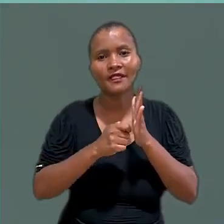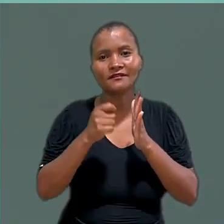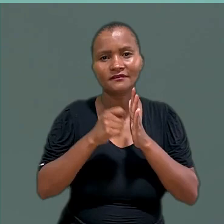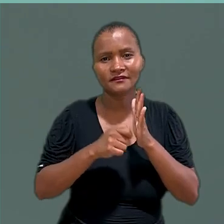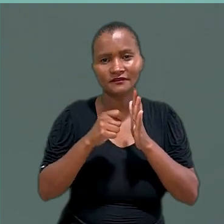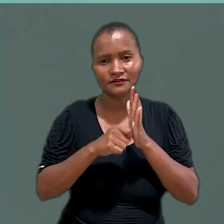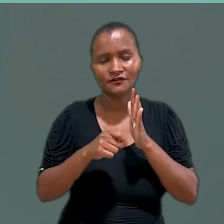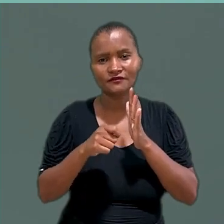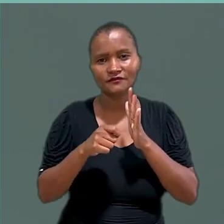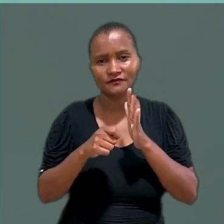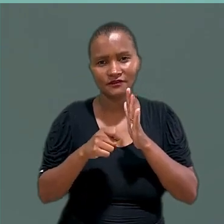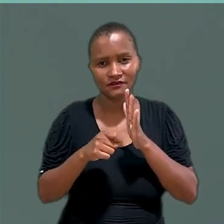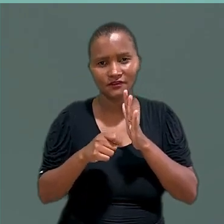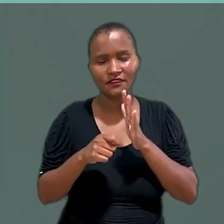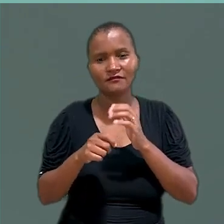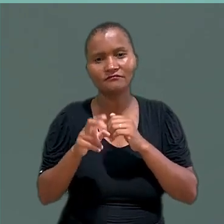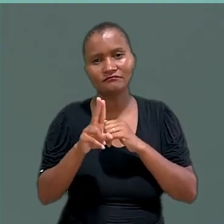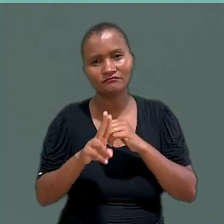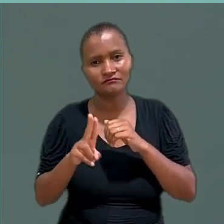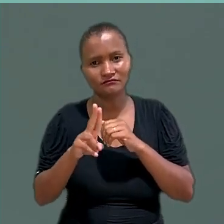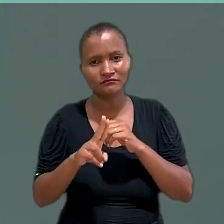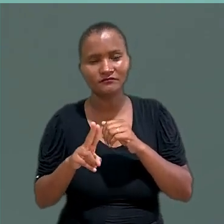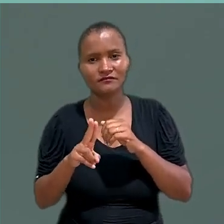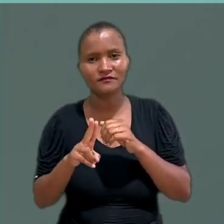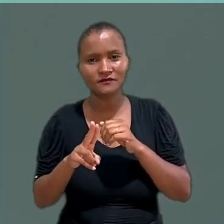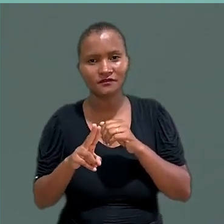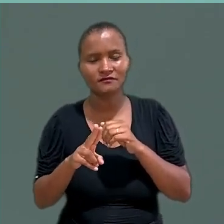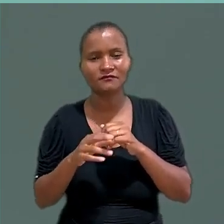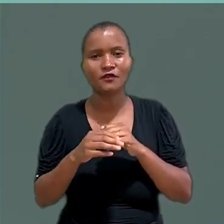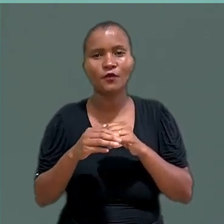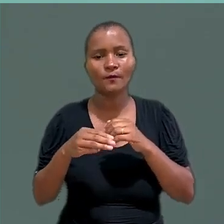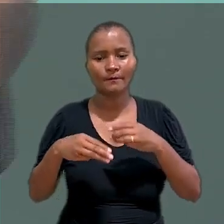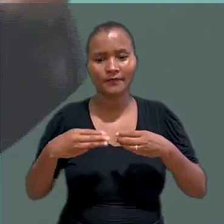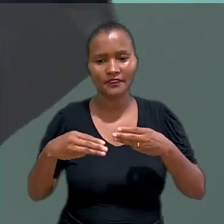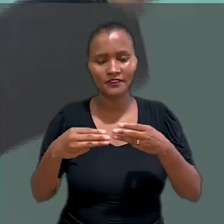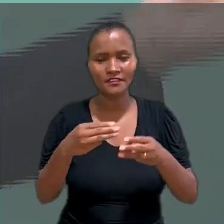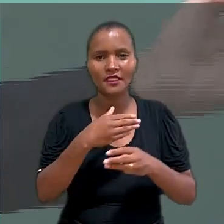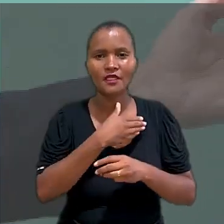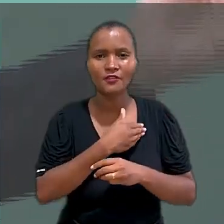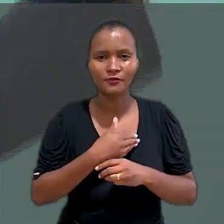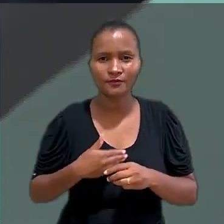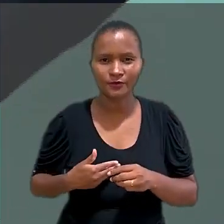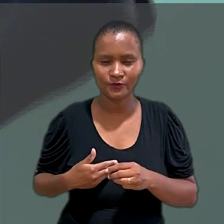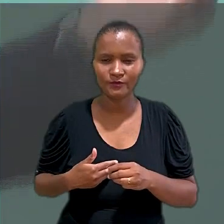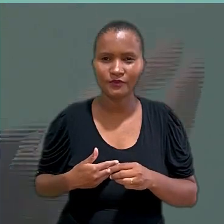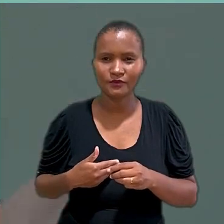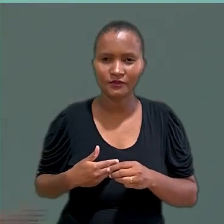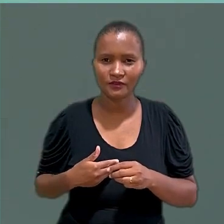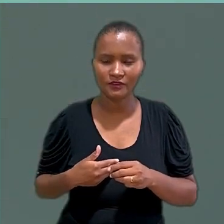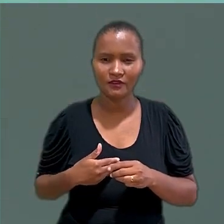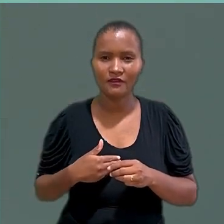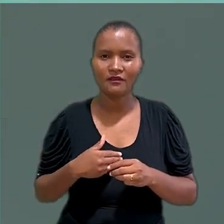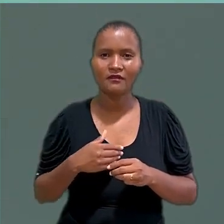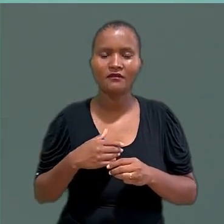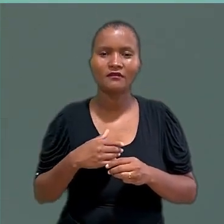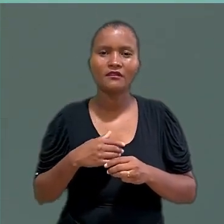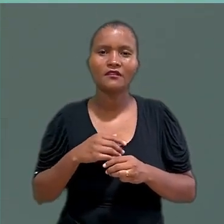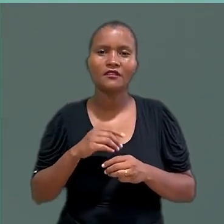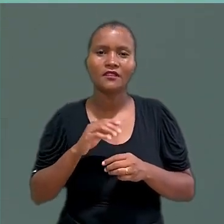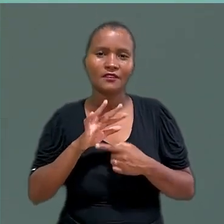tentativa de erradicação, né, do trabalho escravo. O Ministério Público, não só o Liberdade no Ar, que aparece